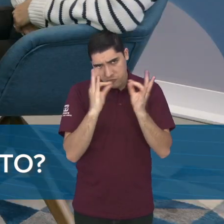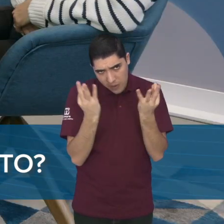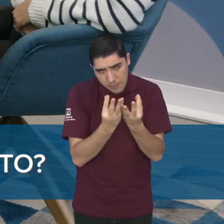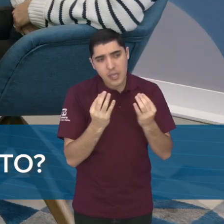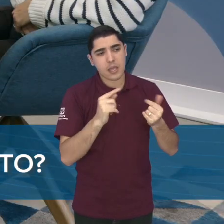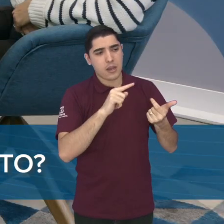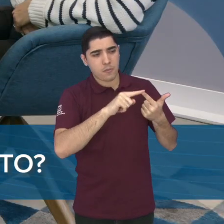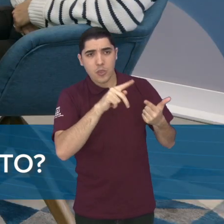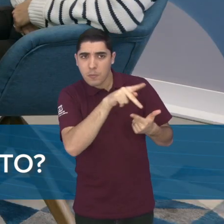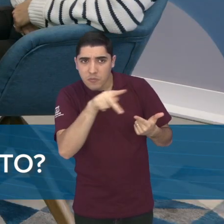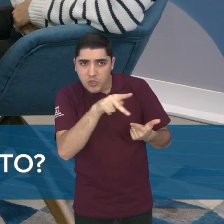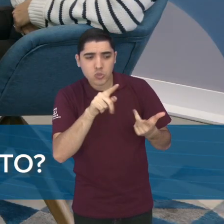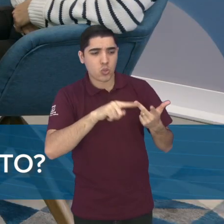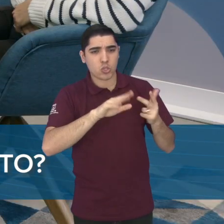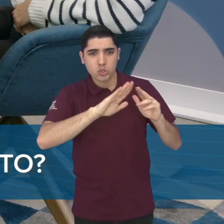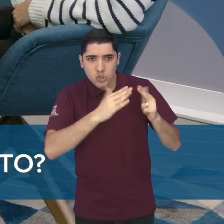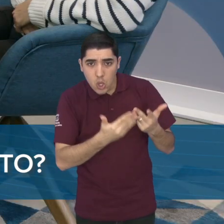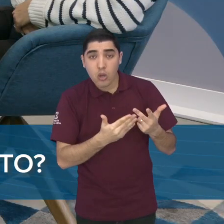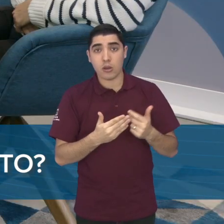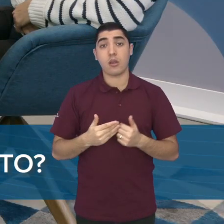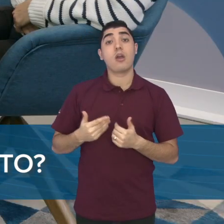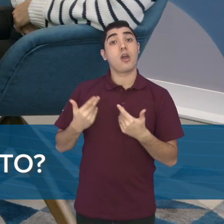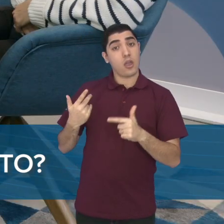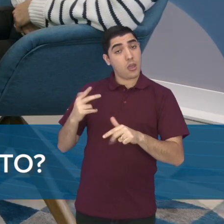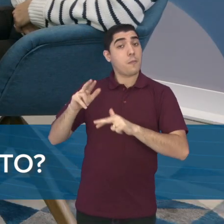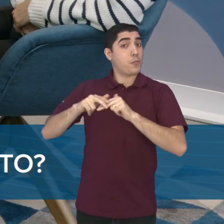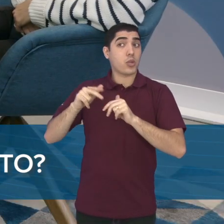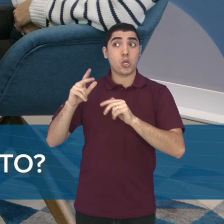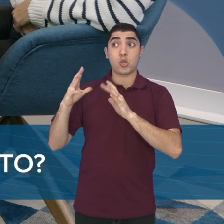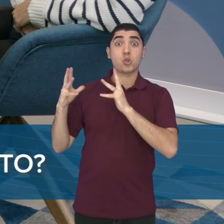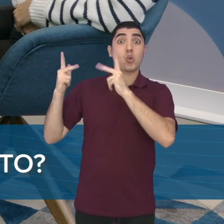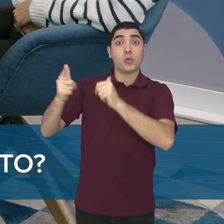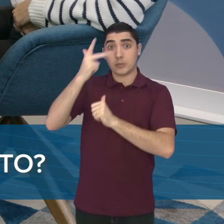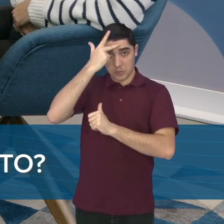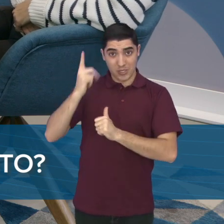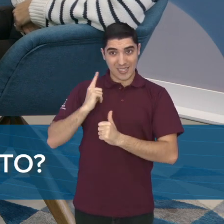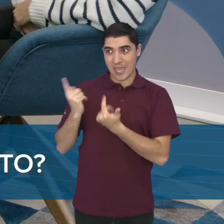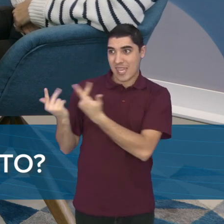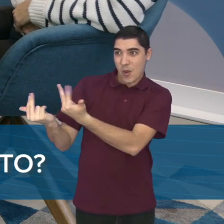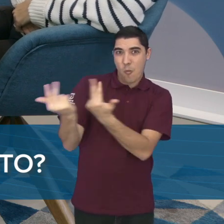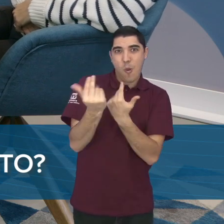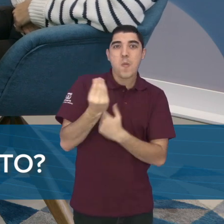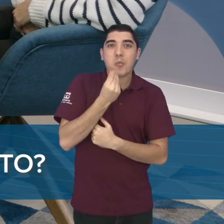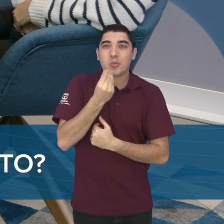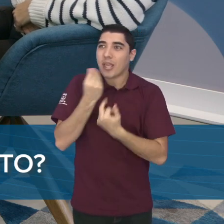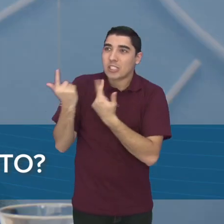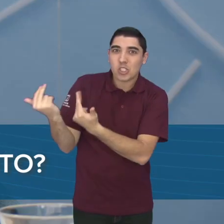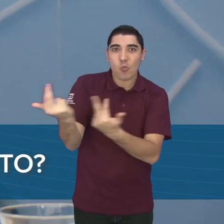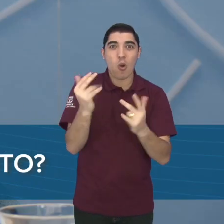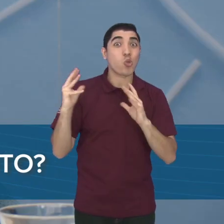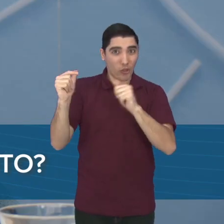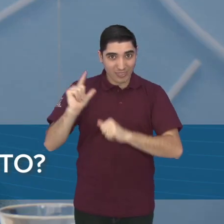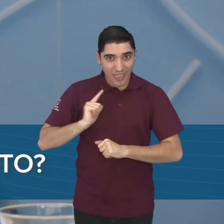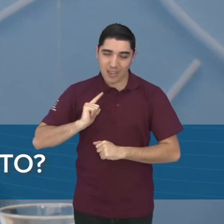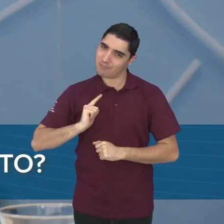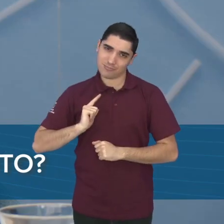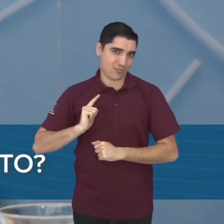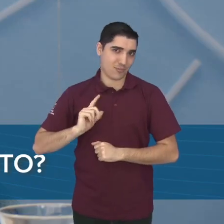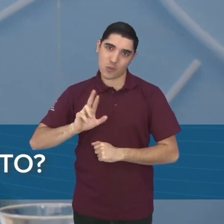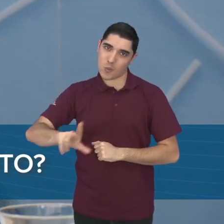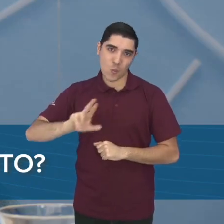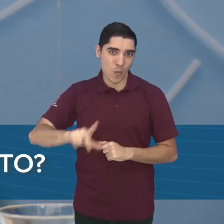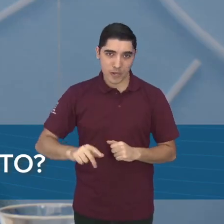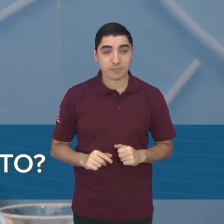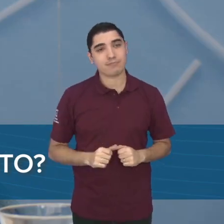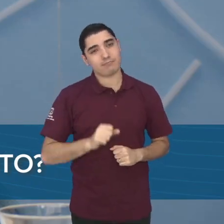qualquer responsabilidade. As oportunidades que tem, né? Porque não é todo mundo que tem as mesmas oportunidades. Sim. Exatamente. Então, é o papel